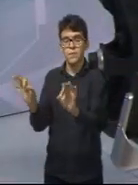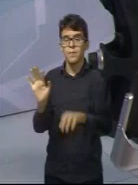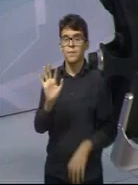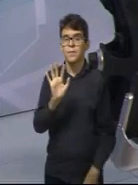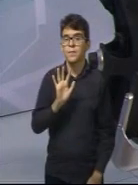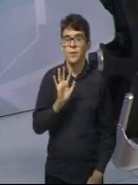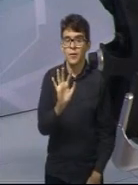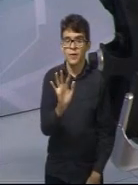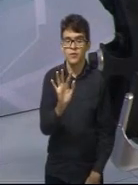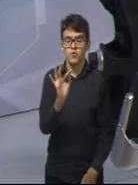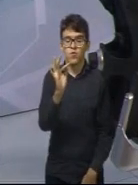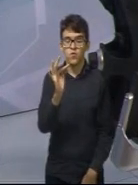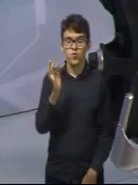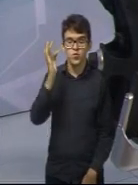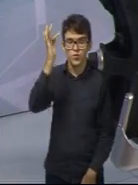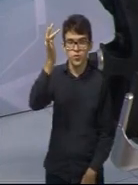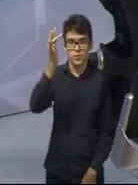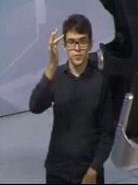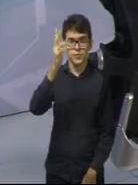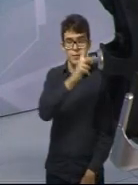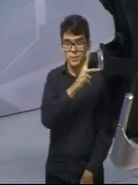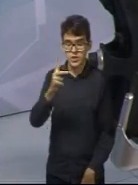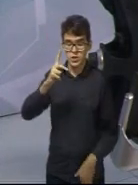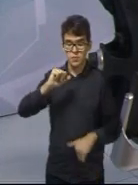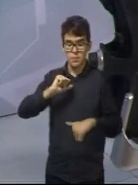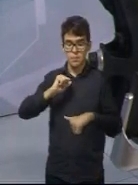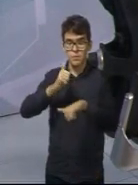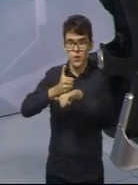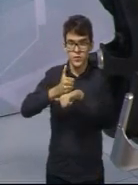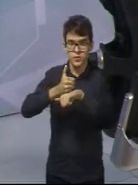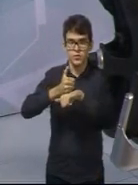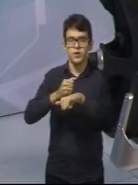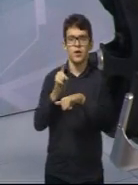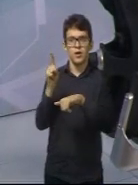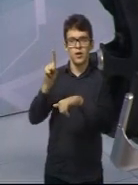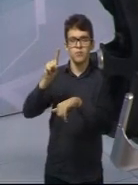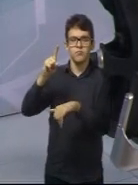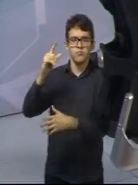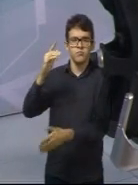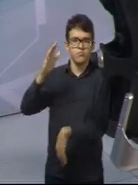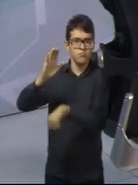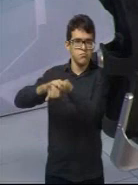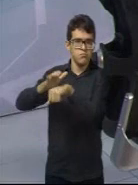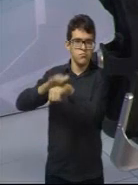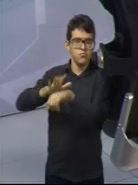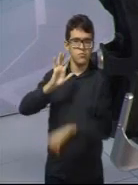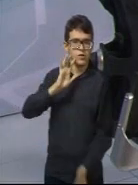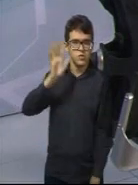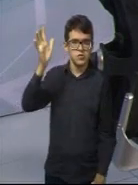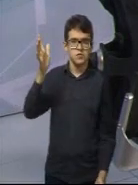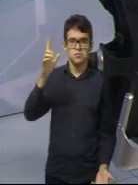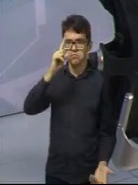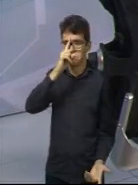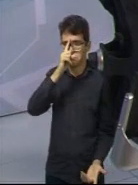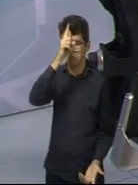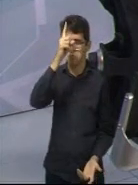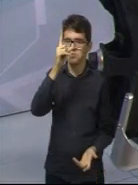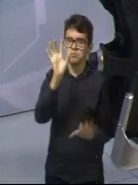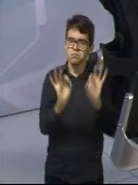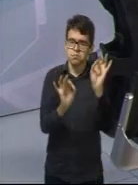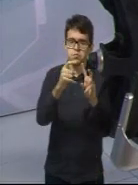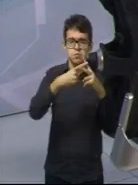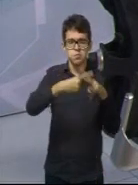avizinha, ele trouxesse, né, um novo status para o governo, uma nova situação de